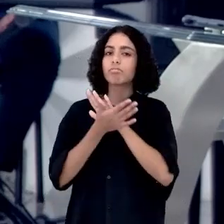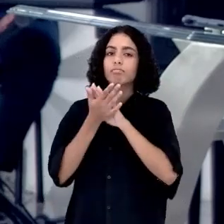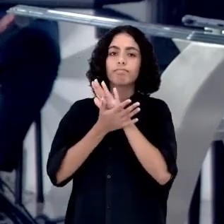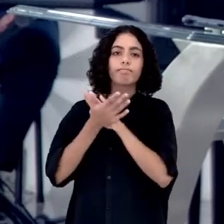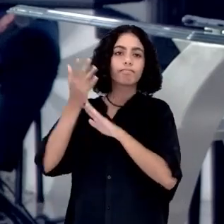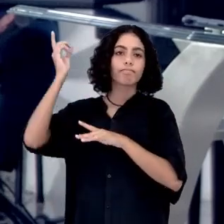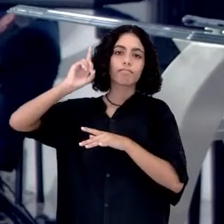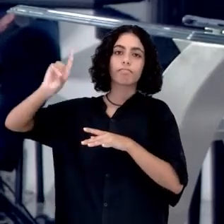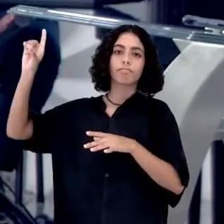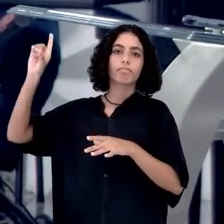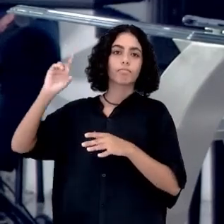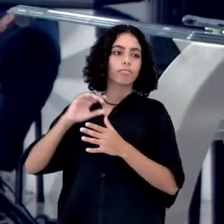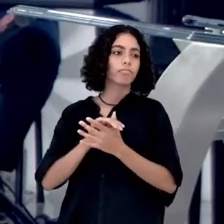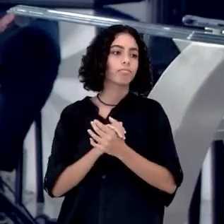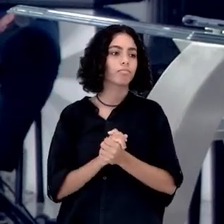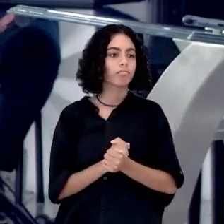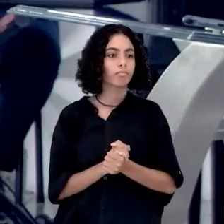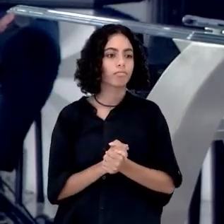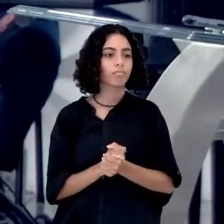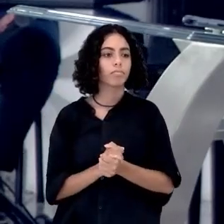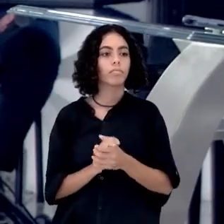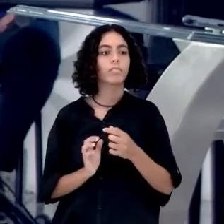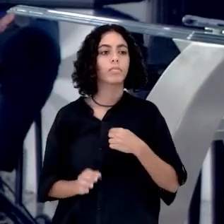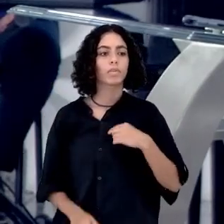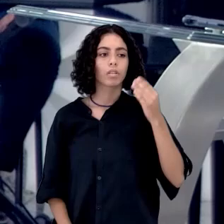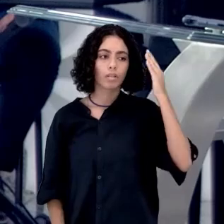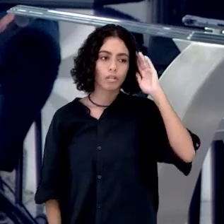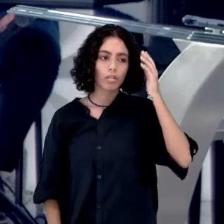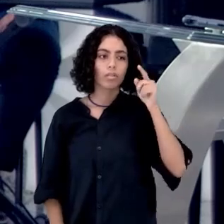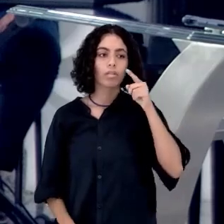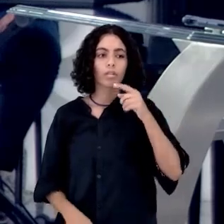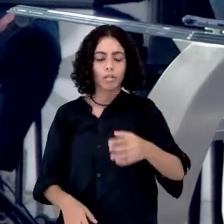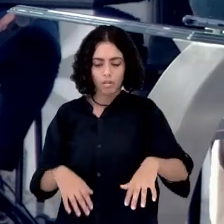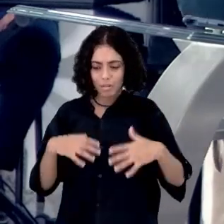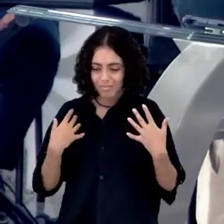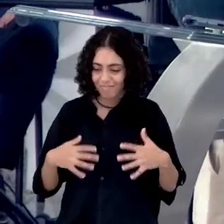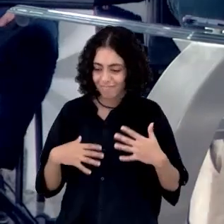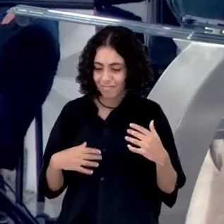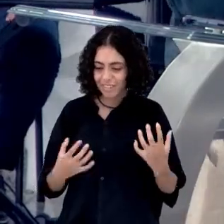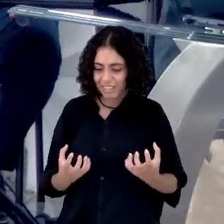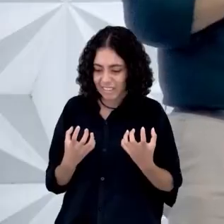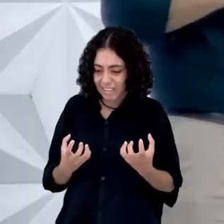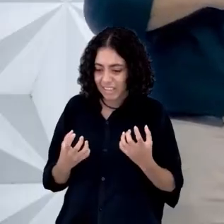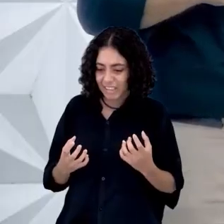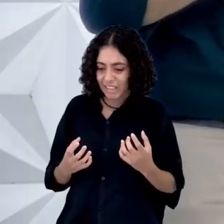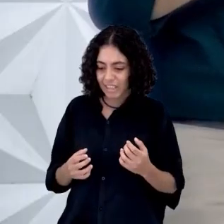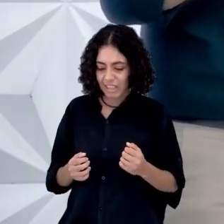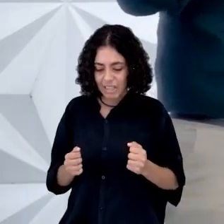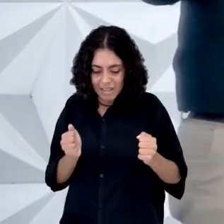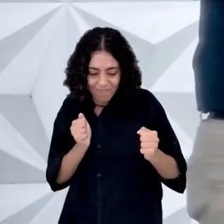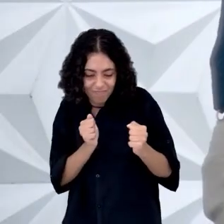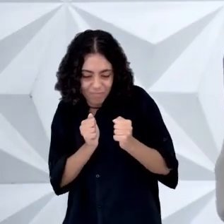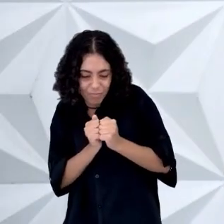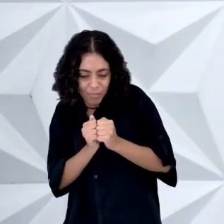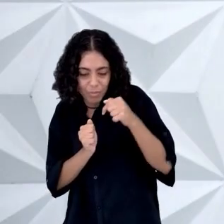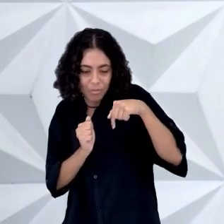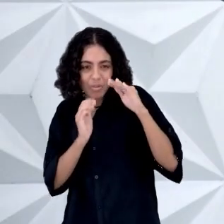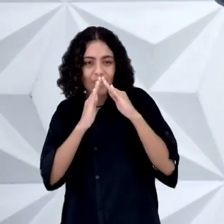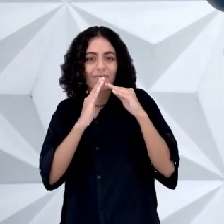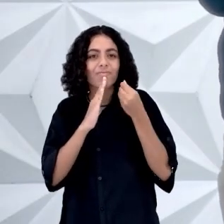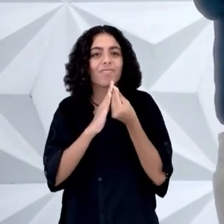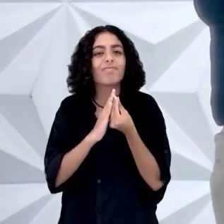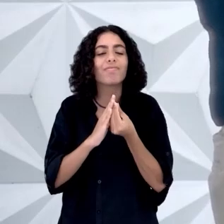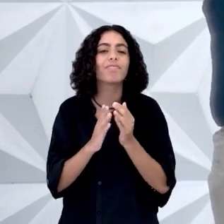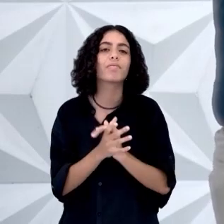E eu sei que o que mais você queria era que ela estivesse aqui do seu lado. Eu sei que o que você mais queria era que